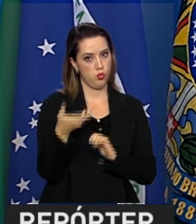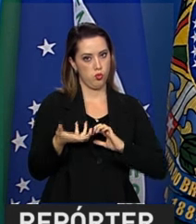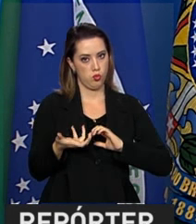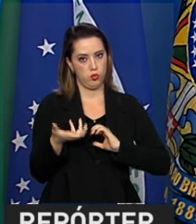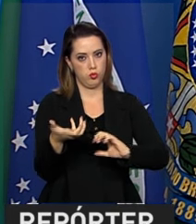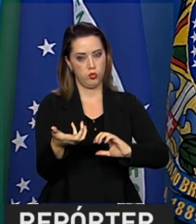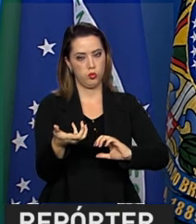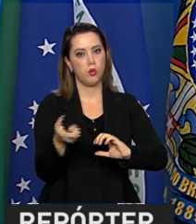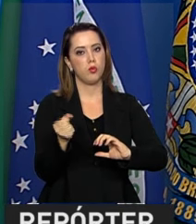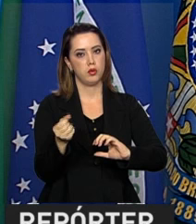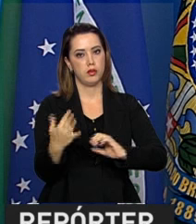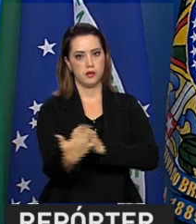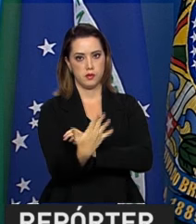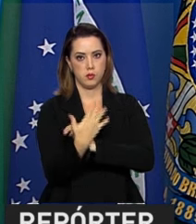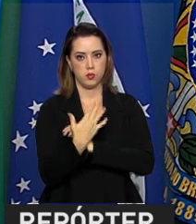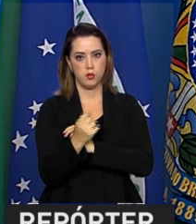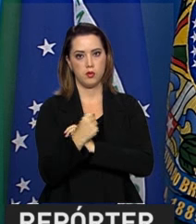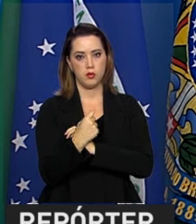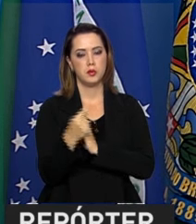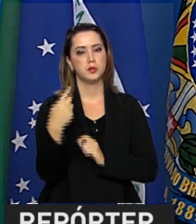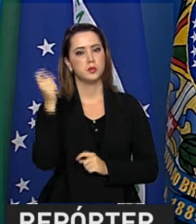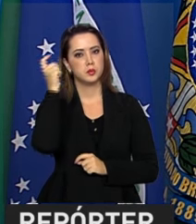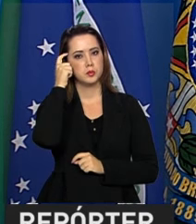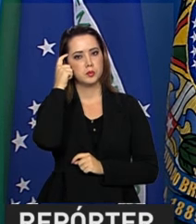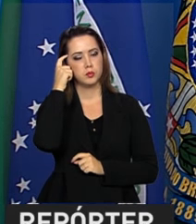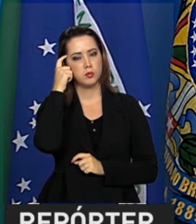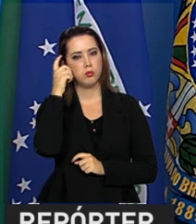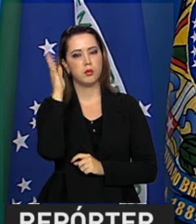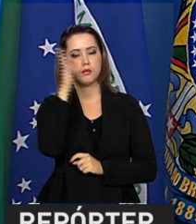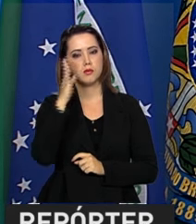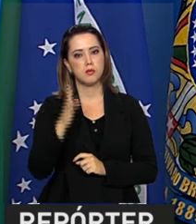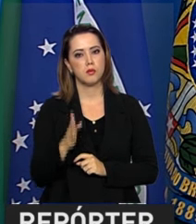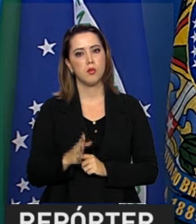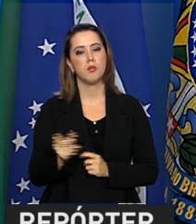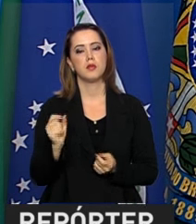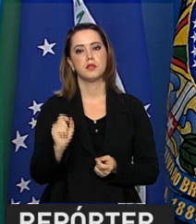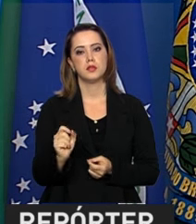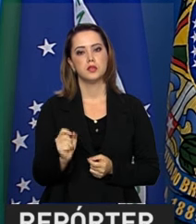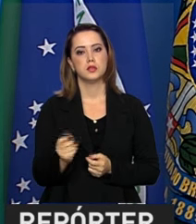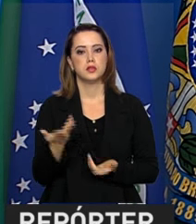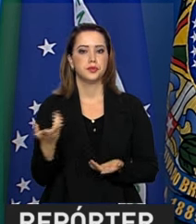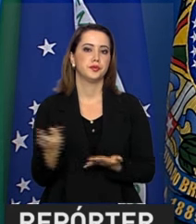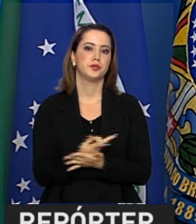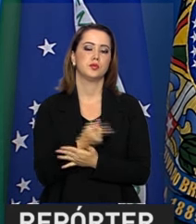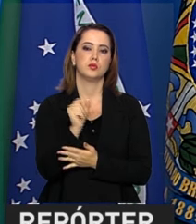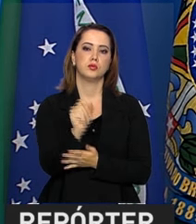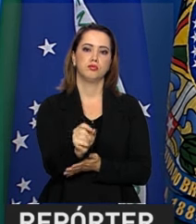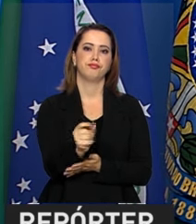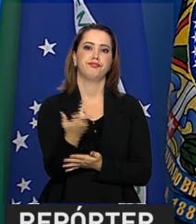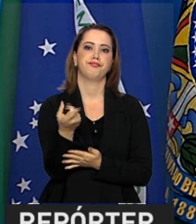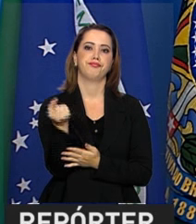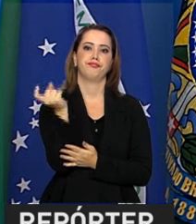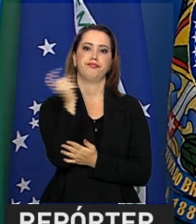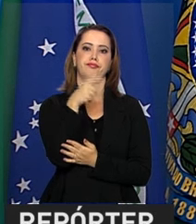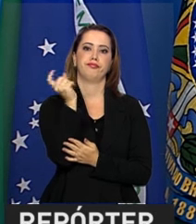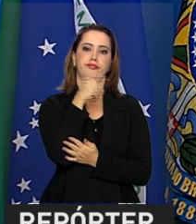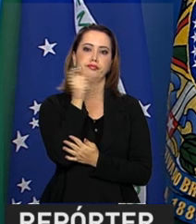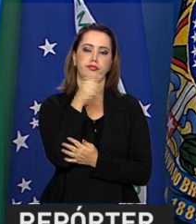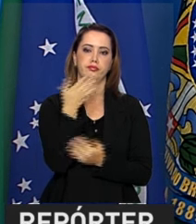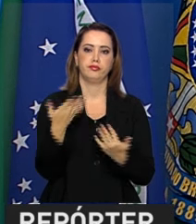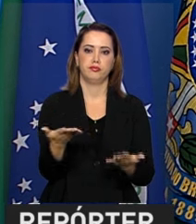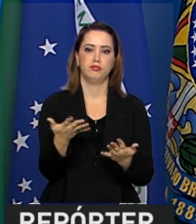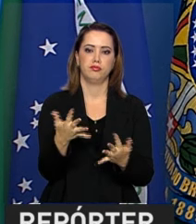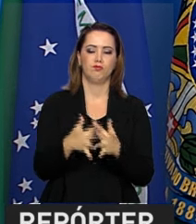Congresso Nacional pensam o Brasil, surge um fato, volto a dizer, leviano como este,